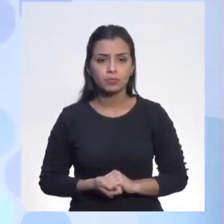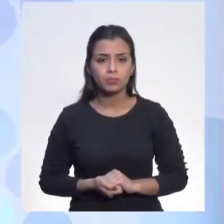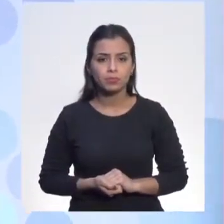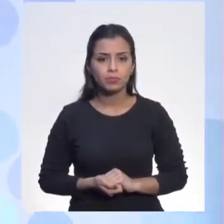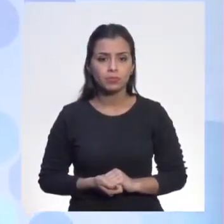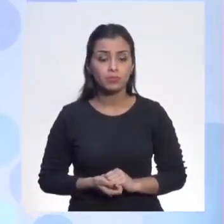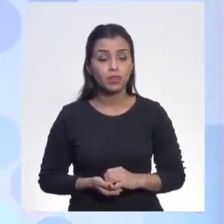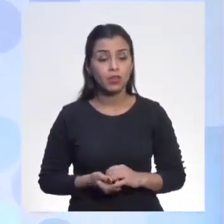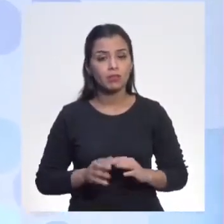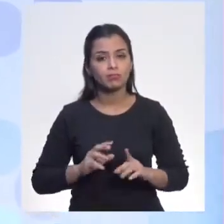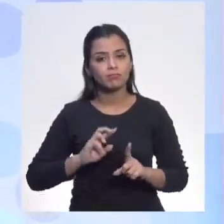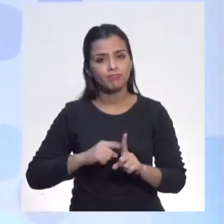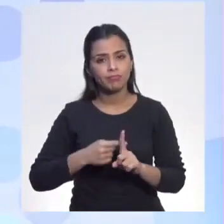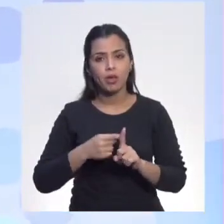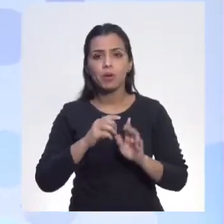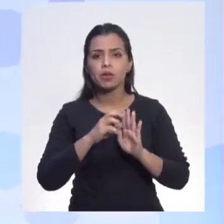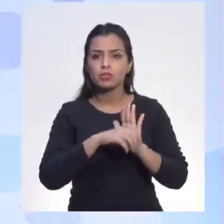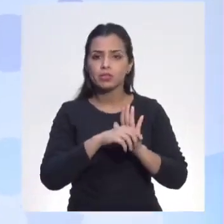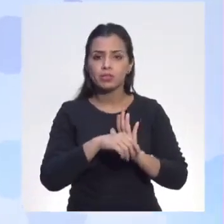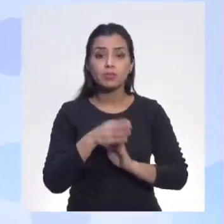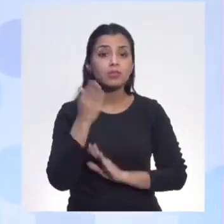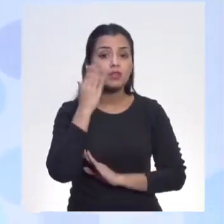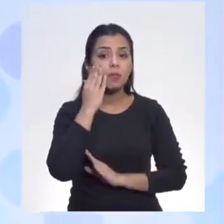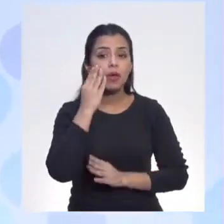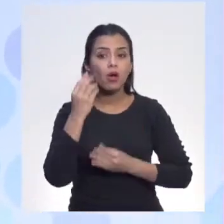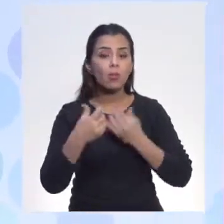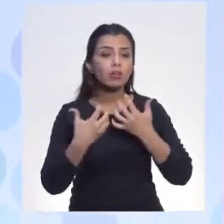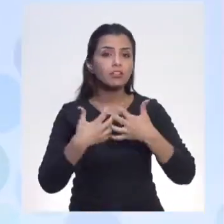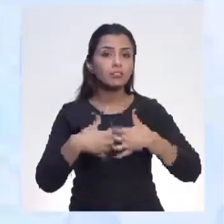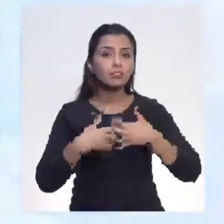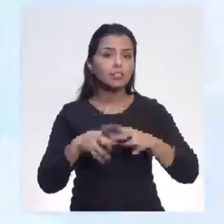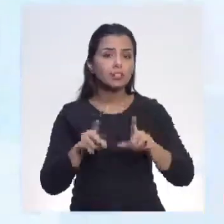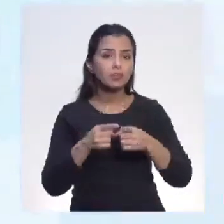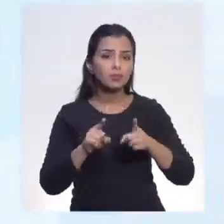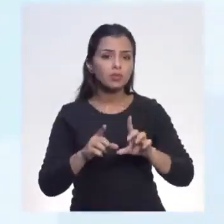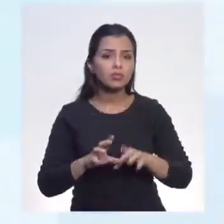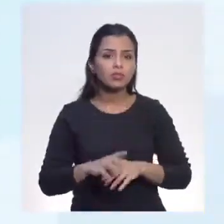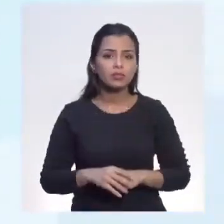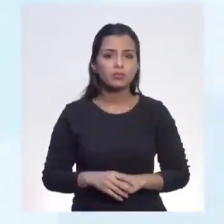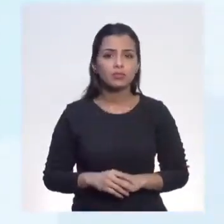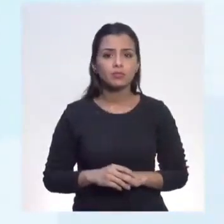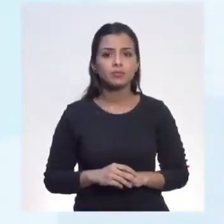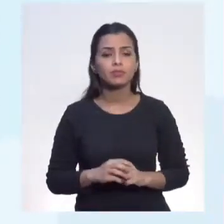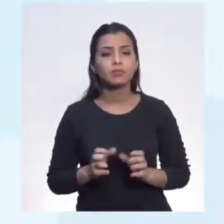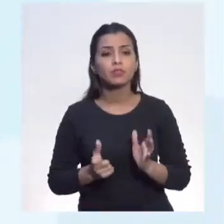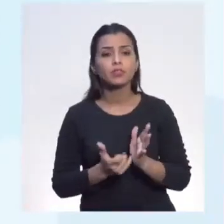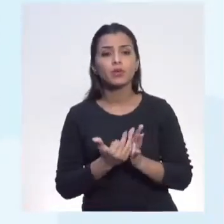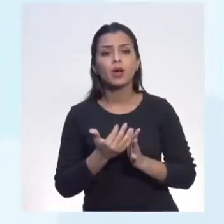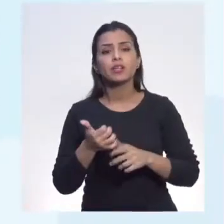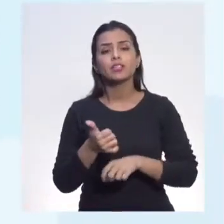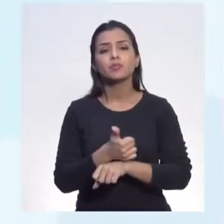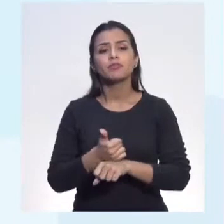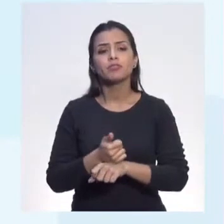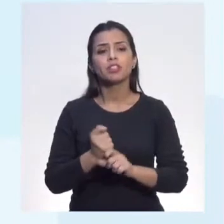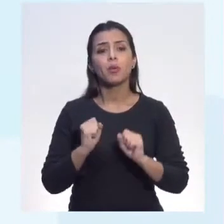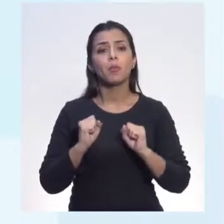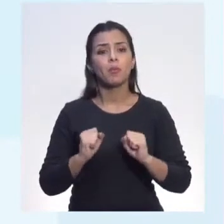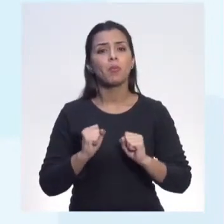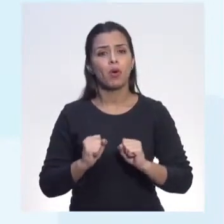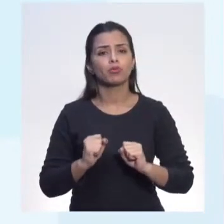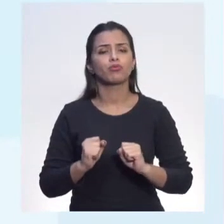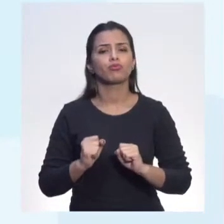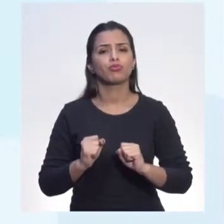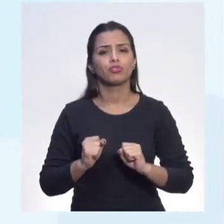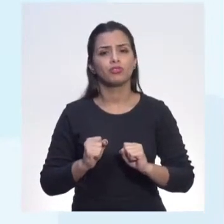mais conceitos aí para a gente entender como é que funciona a questão da música, tá? Quais profissões a gente pode exercer após cursar a faculdade ou cursos de